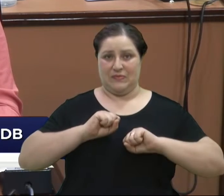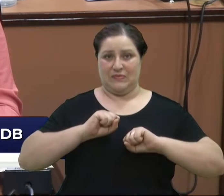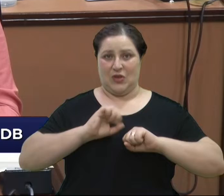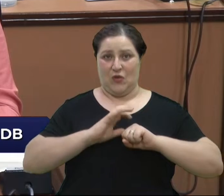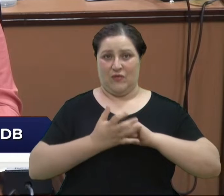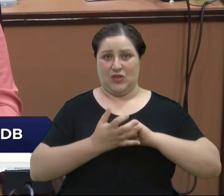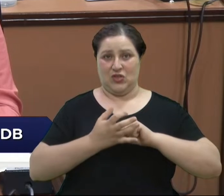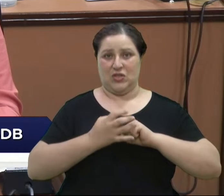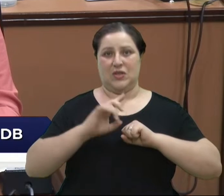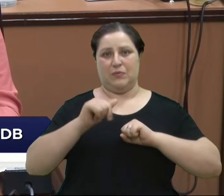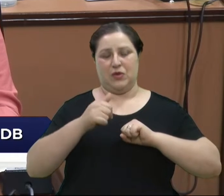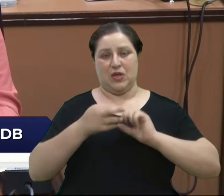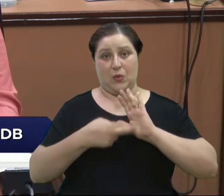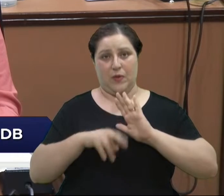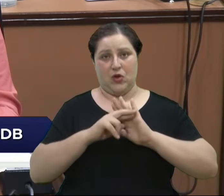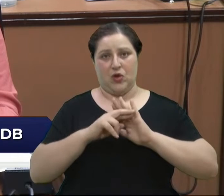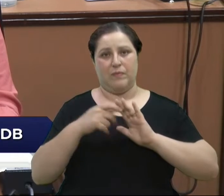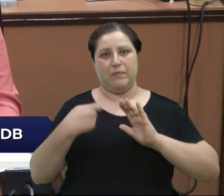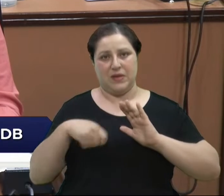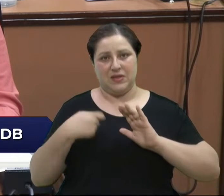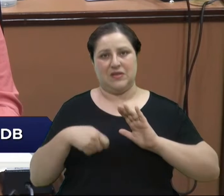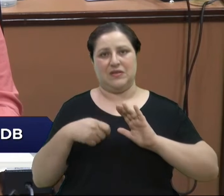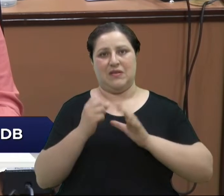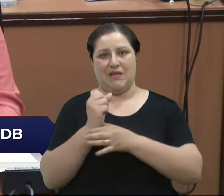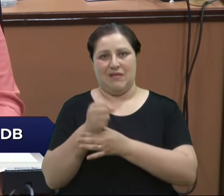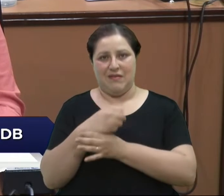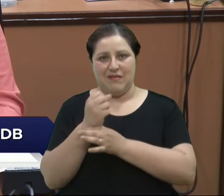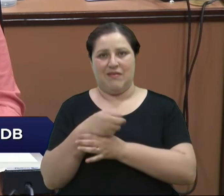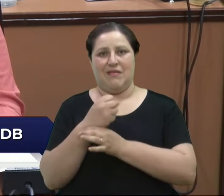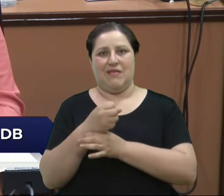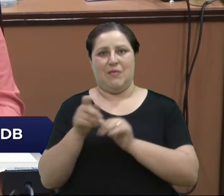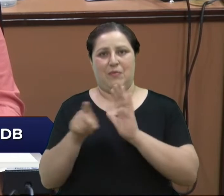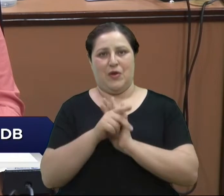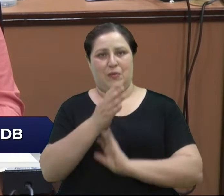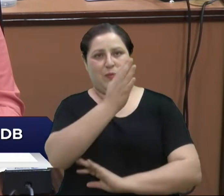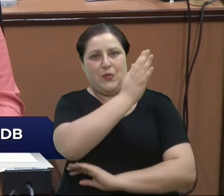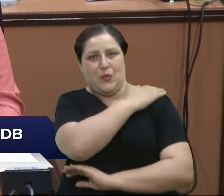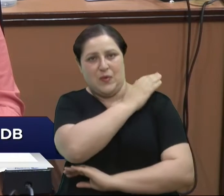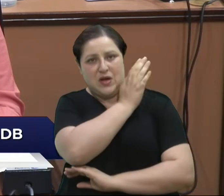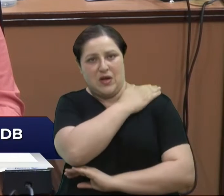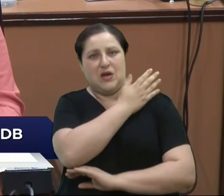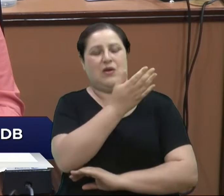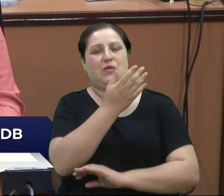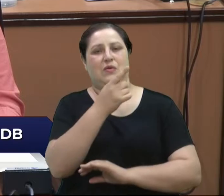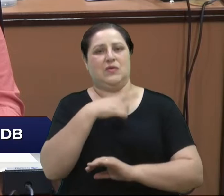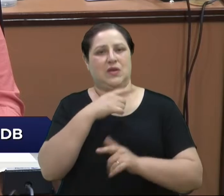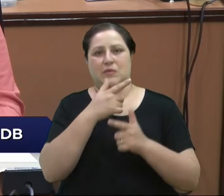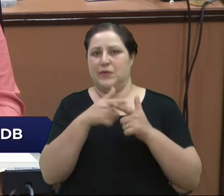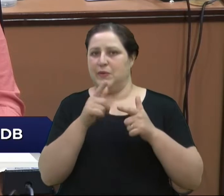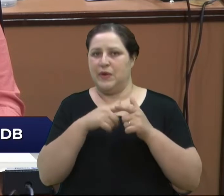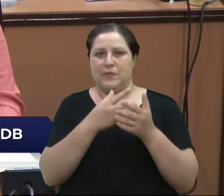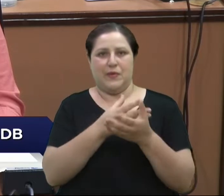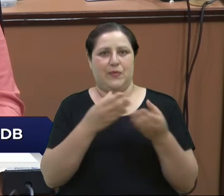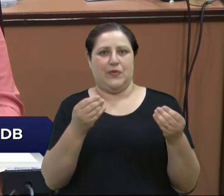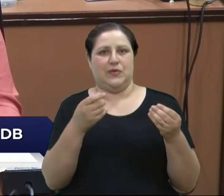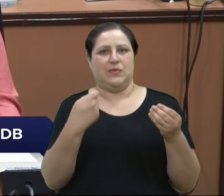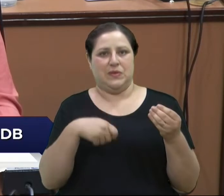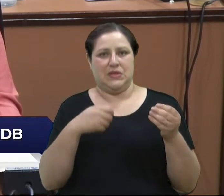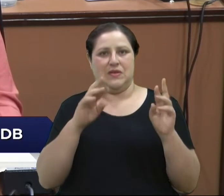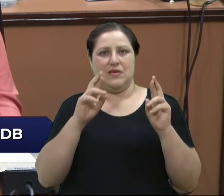reabilitação pulmonar, de uma série de situações, e a gente está aguardando, né, a abertura do centro de